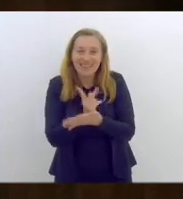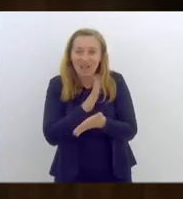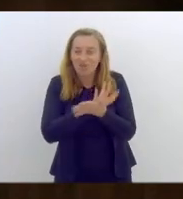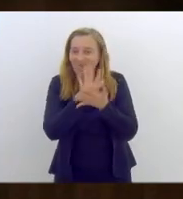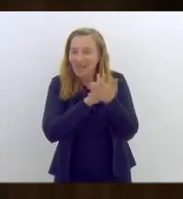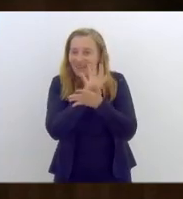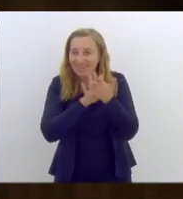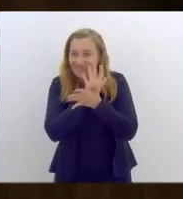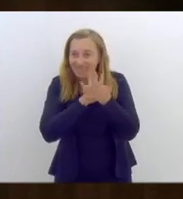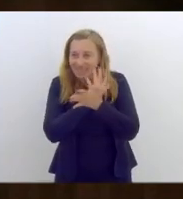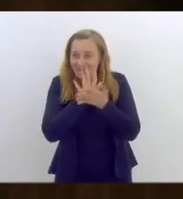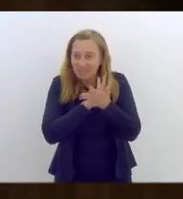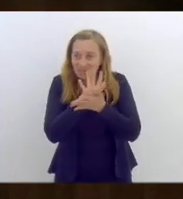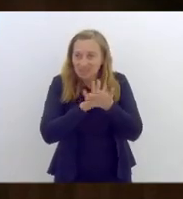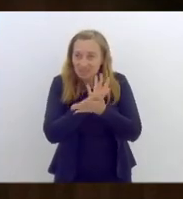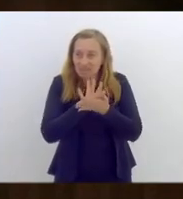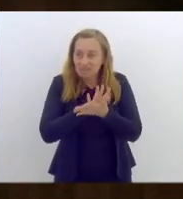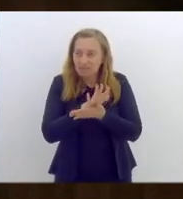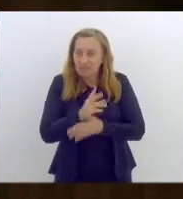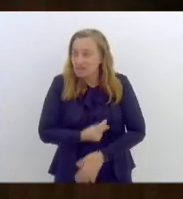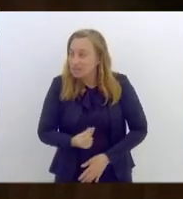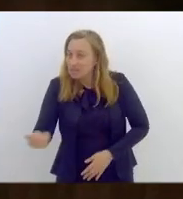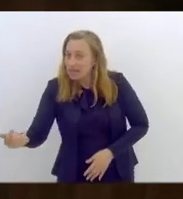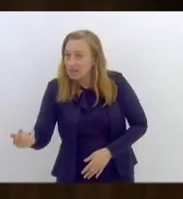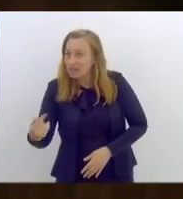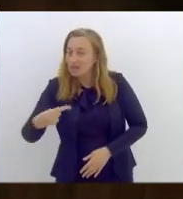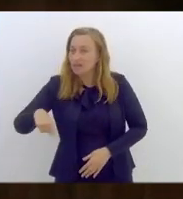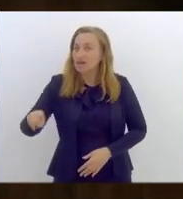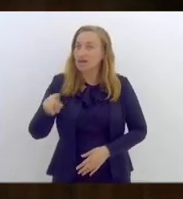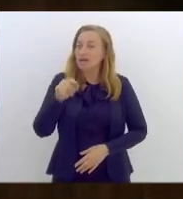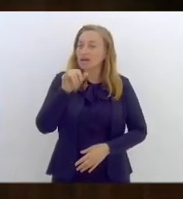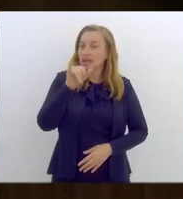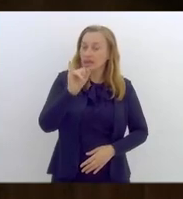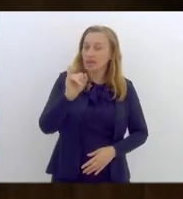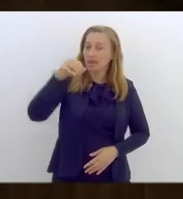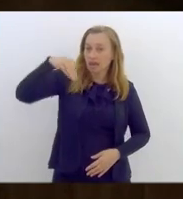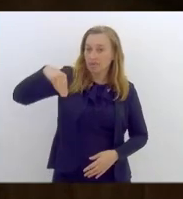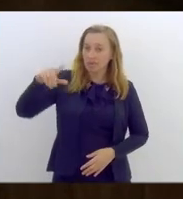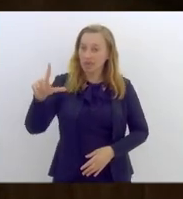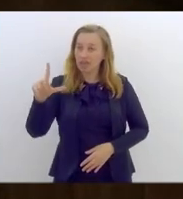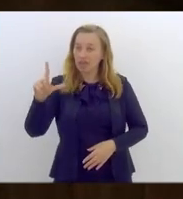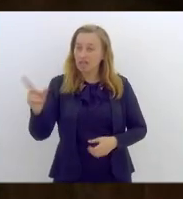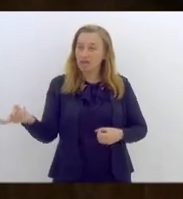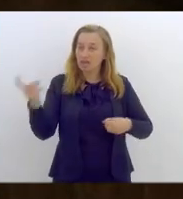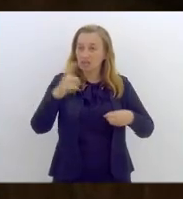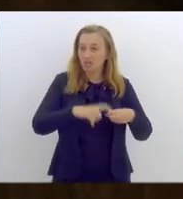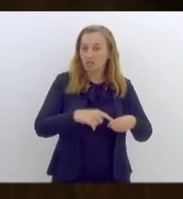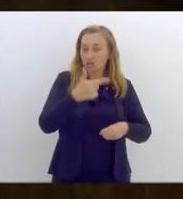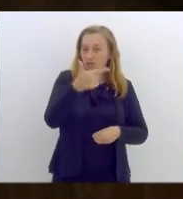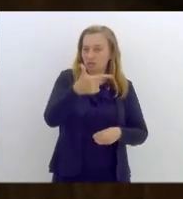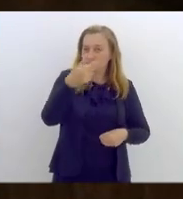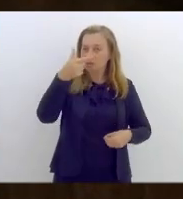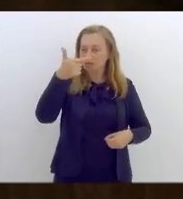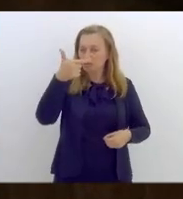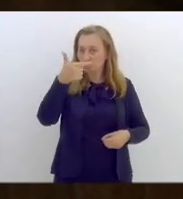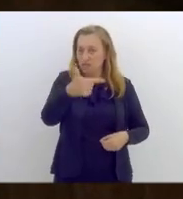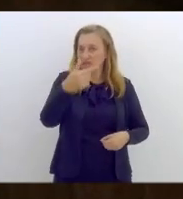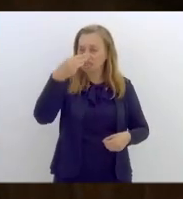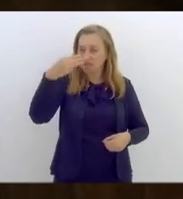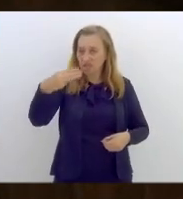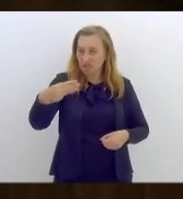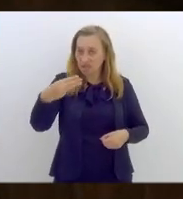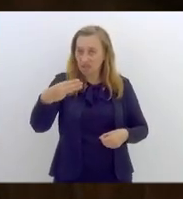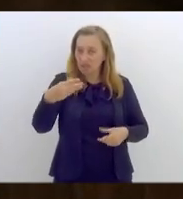equimose sai dali vai para o IML e volta com 23 lesões que depois